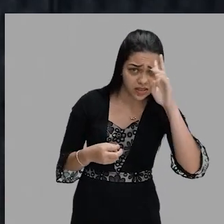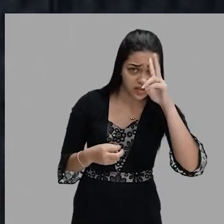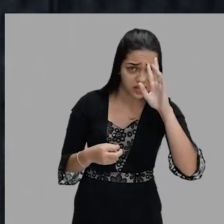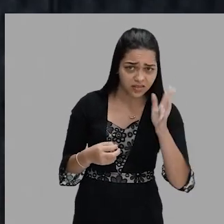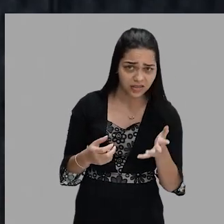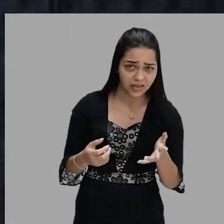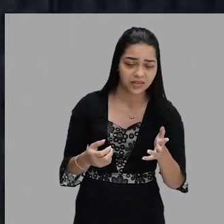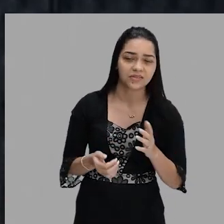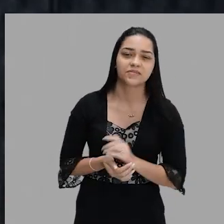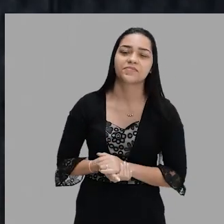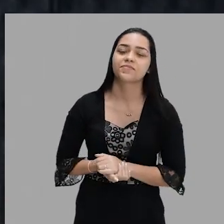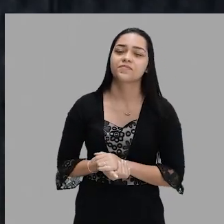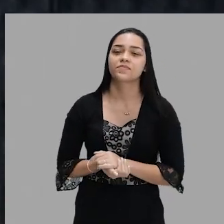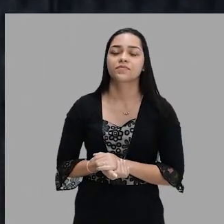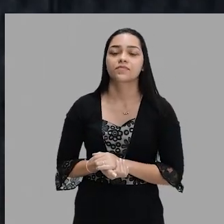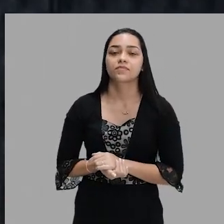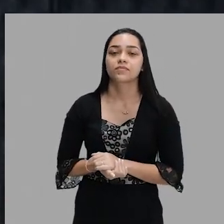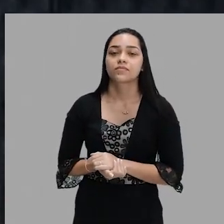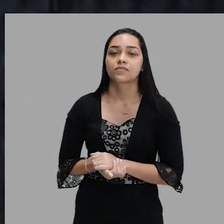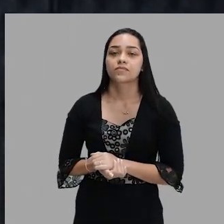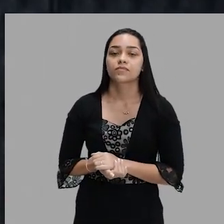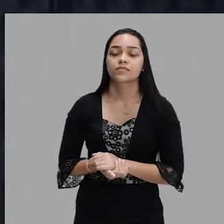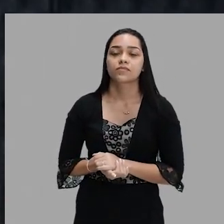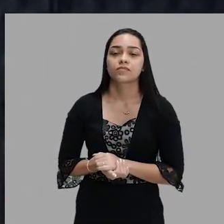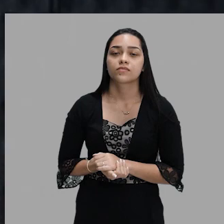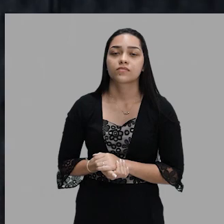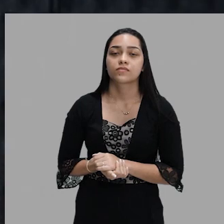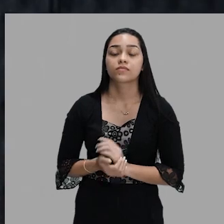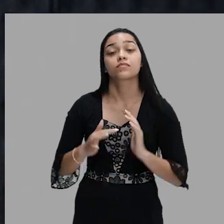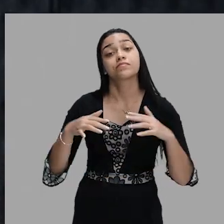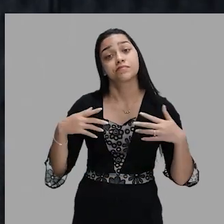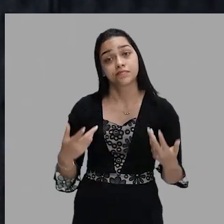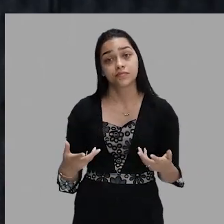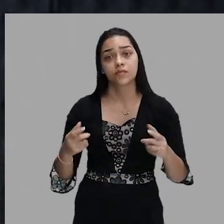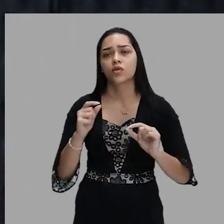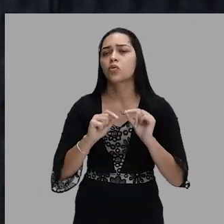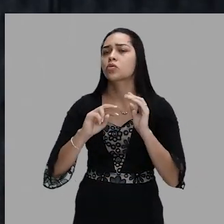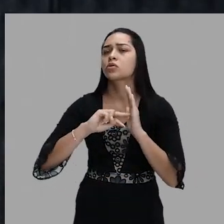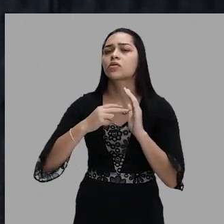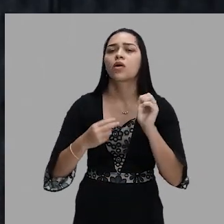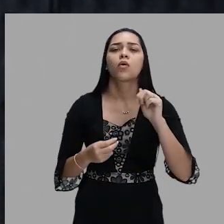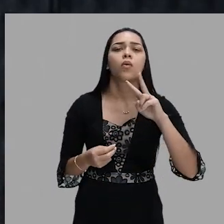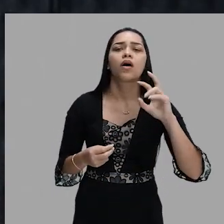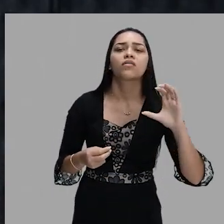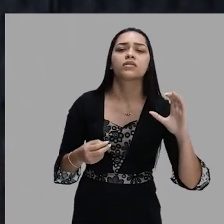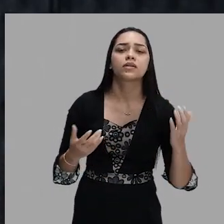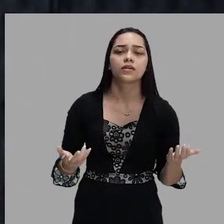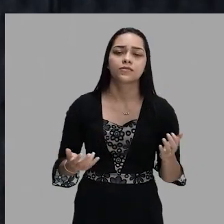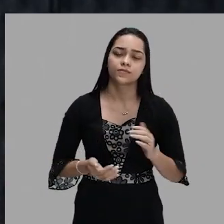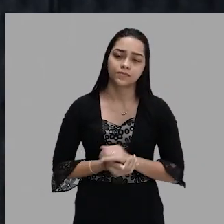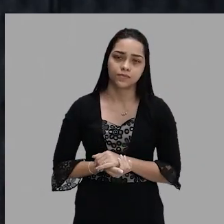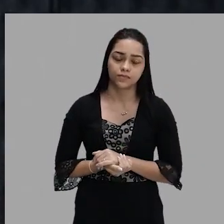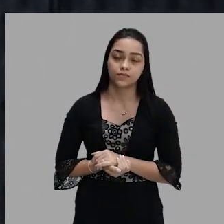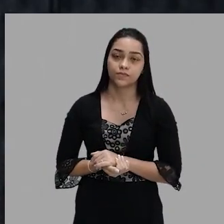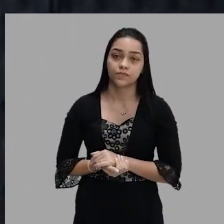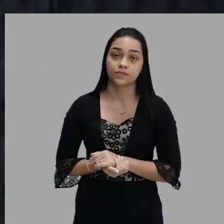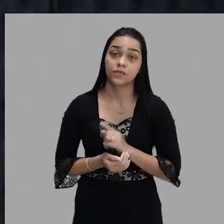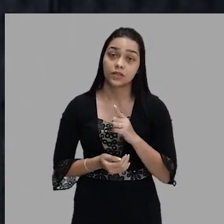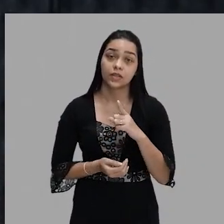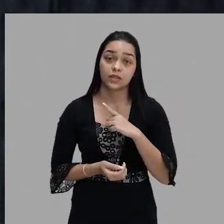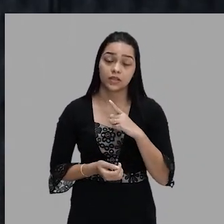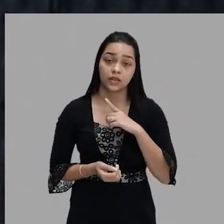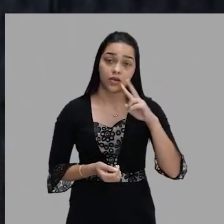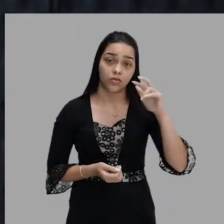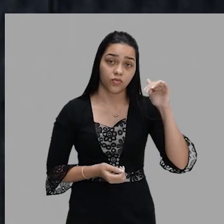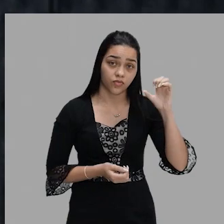né? Acidente vascular cerebral, o AVC? Pois é, o que é o acidente vascular cerebral? Você tem ali um